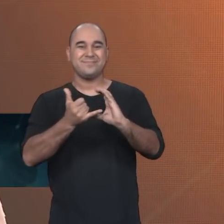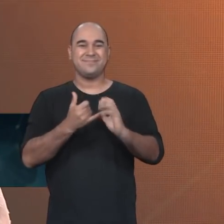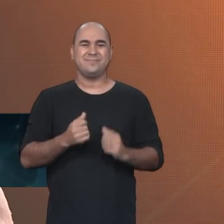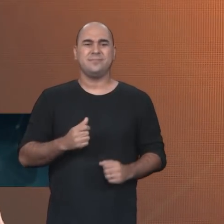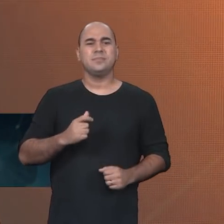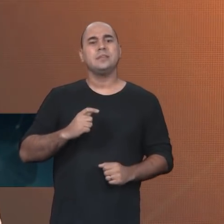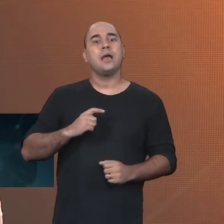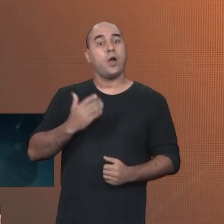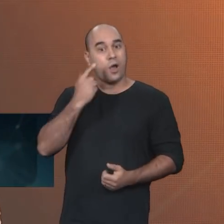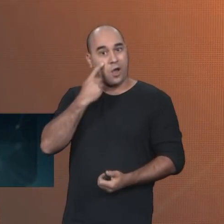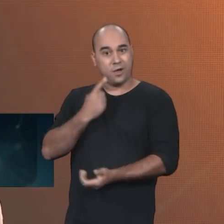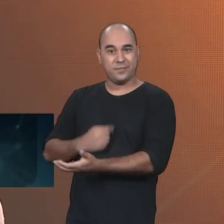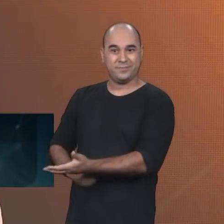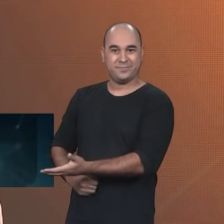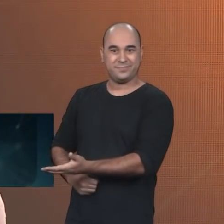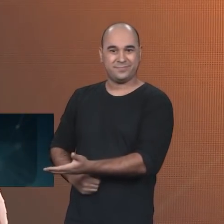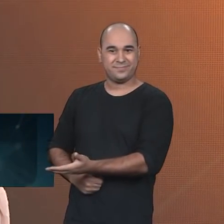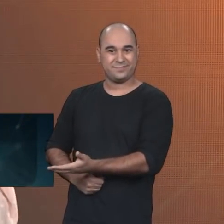novotempo.com/estudo ou